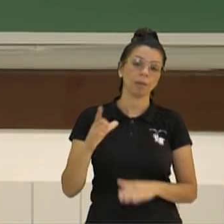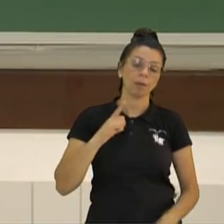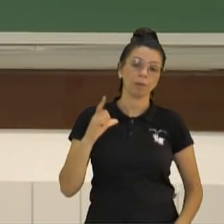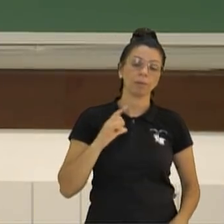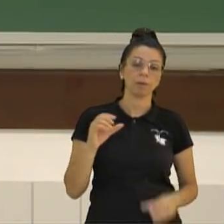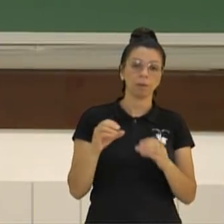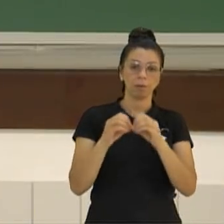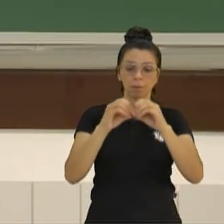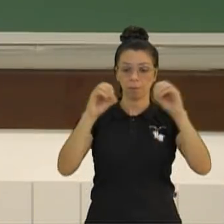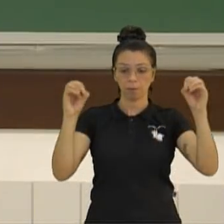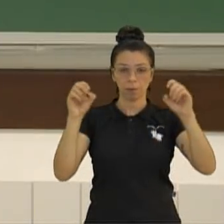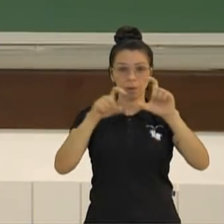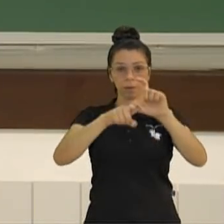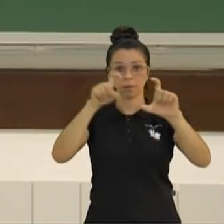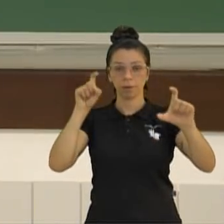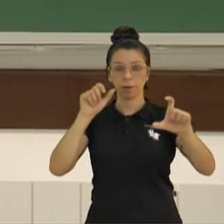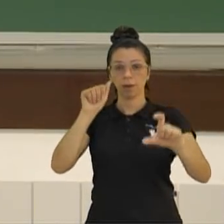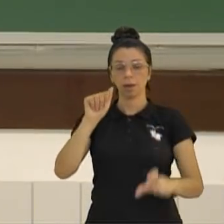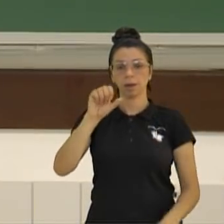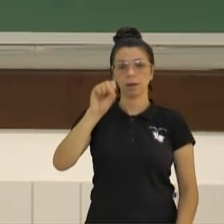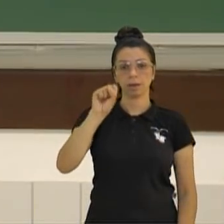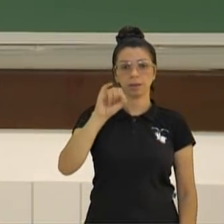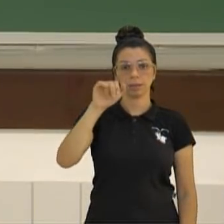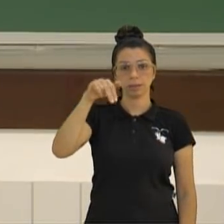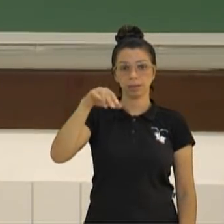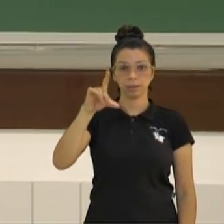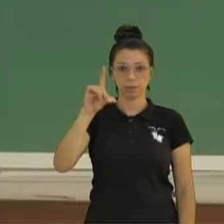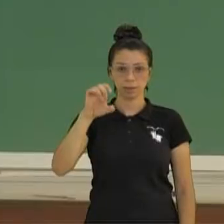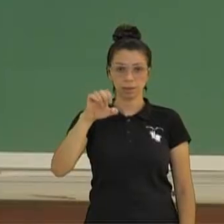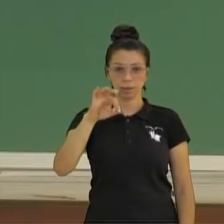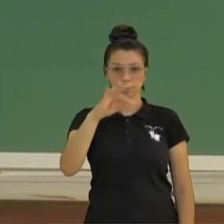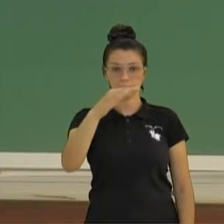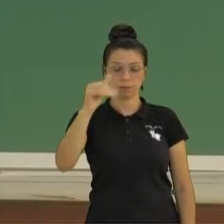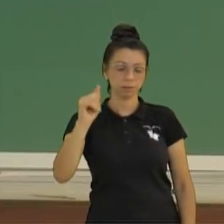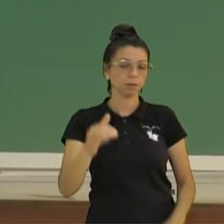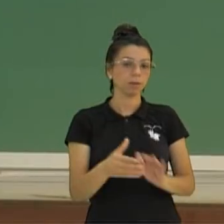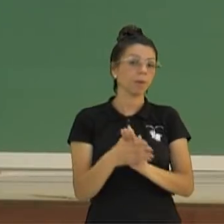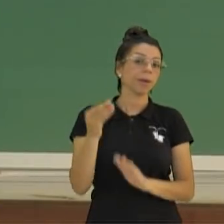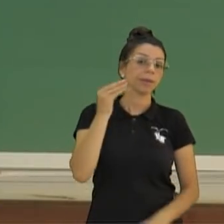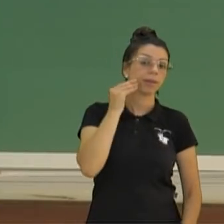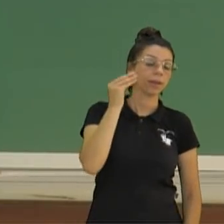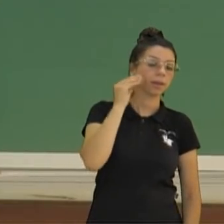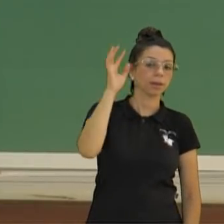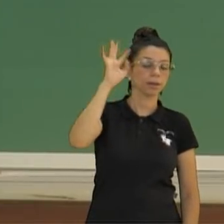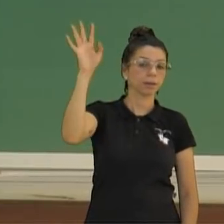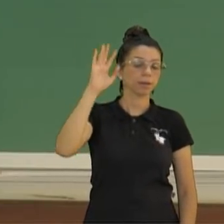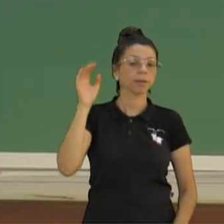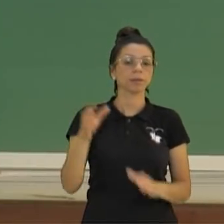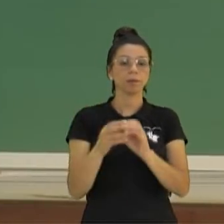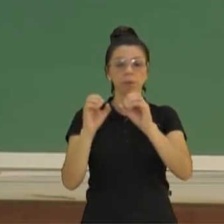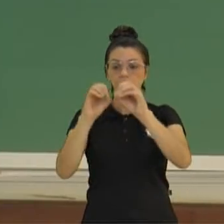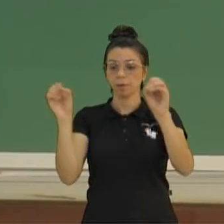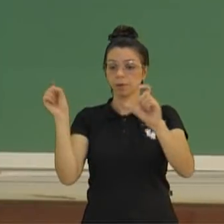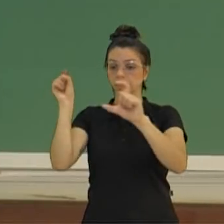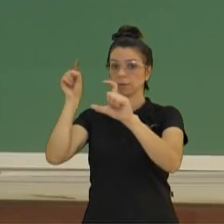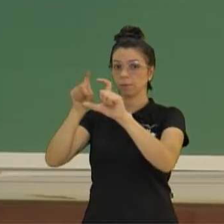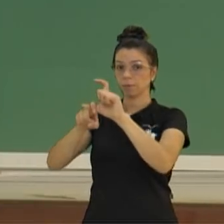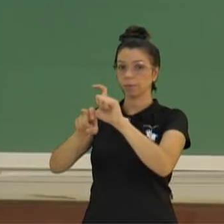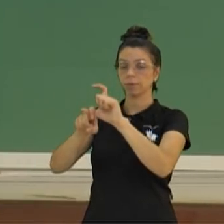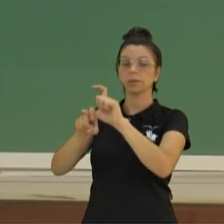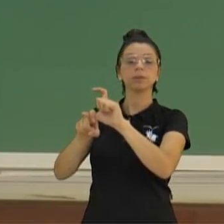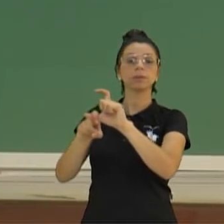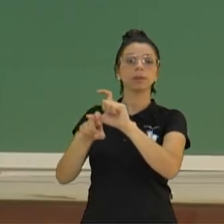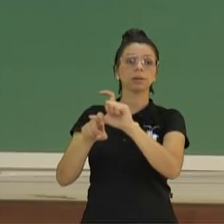coordenada assindética, tente apenas não pensar em comida. E oração coordenada sindética